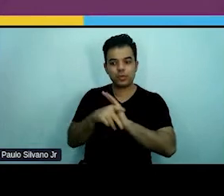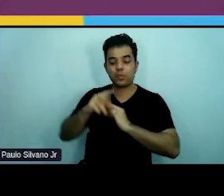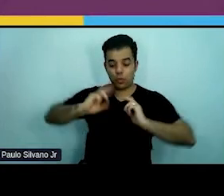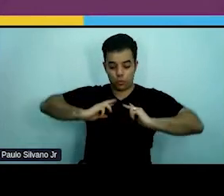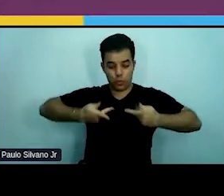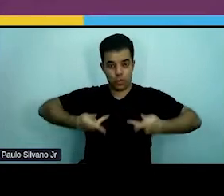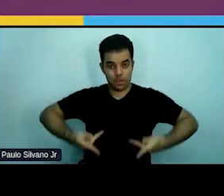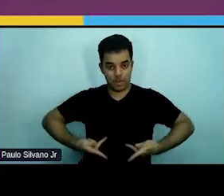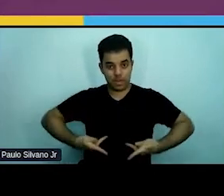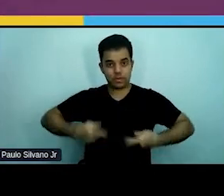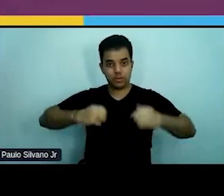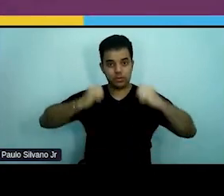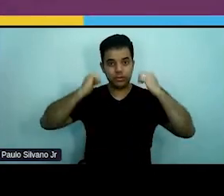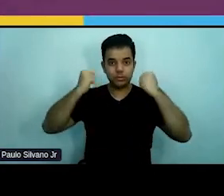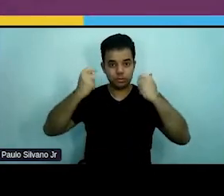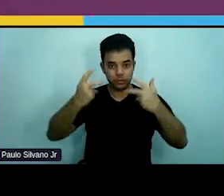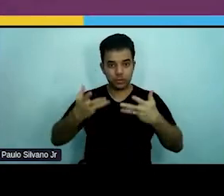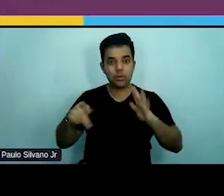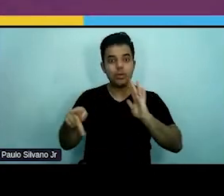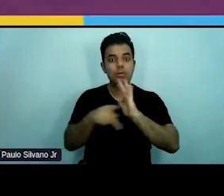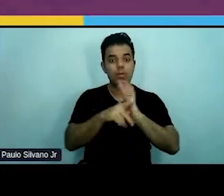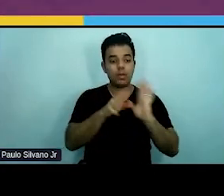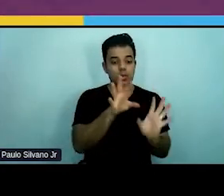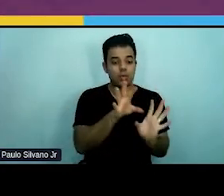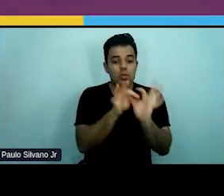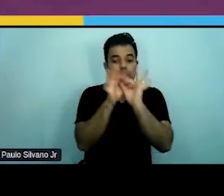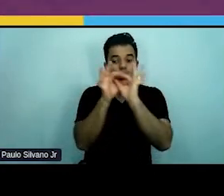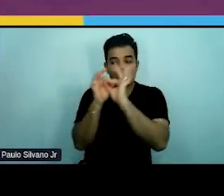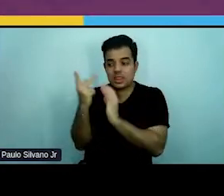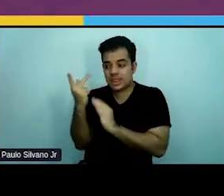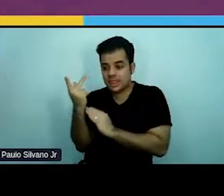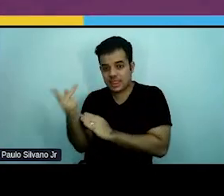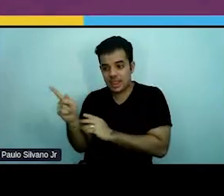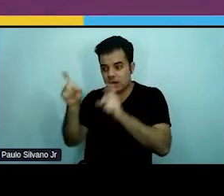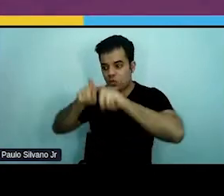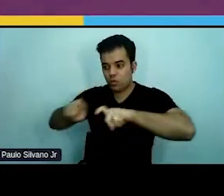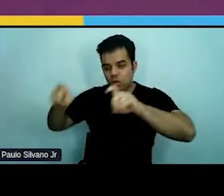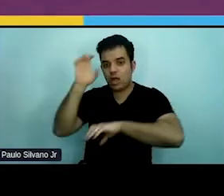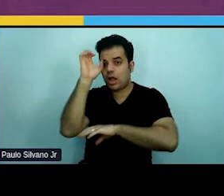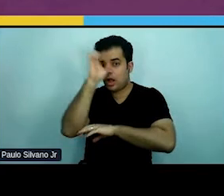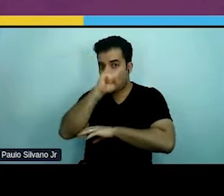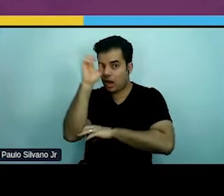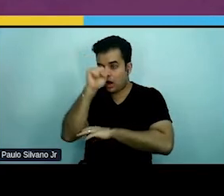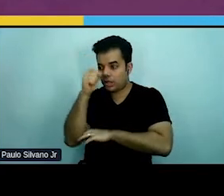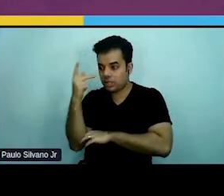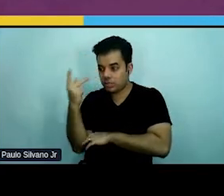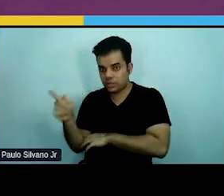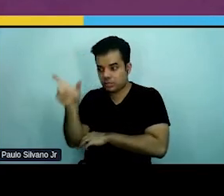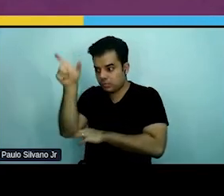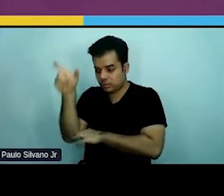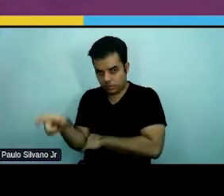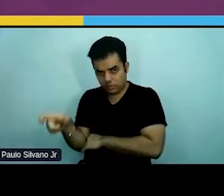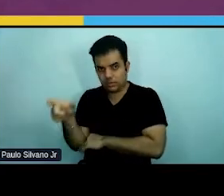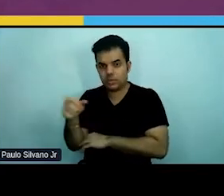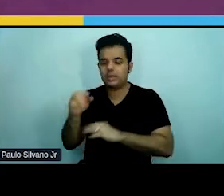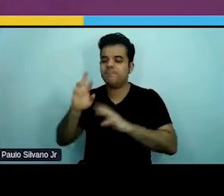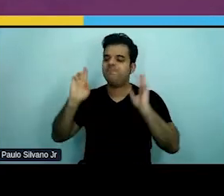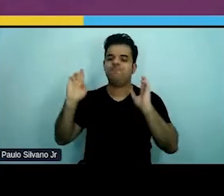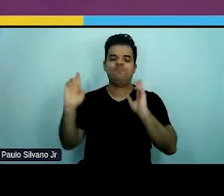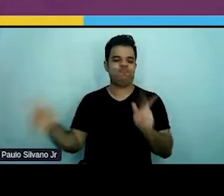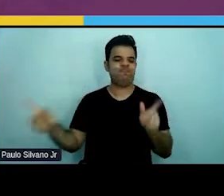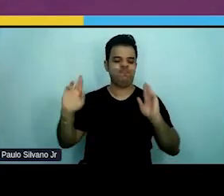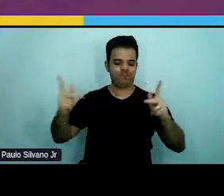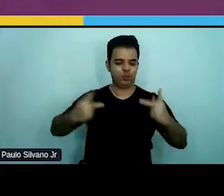eu citei, no contexto de aprendizagem de máquina, essa relação ela tem uma ligeira diferença,